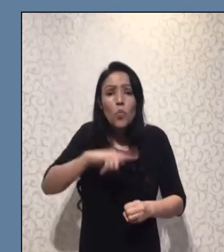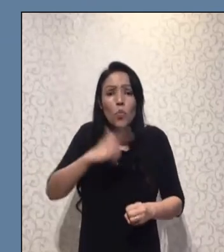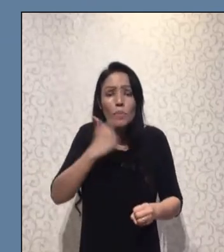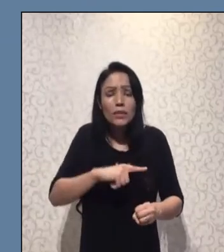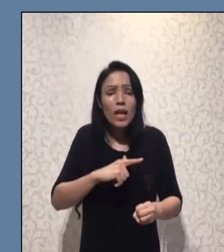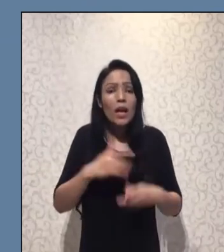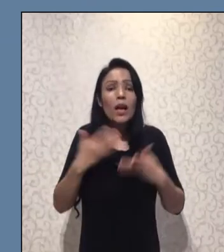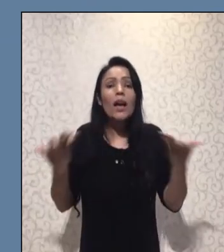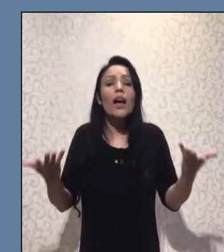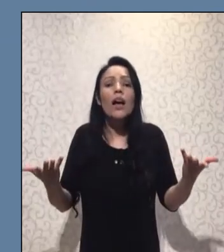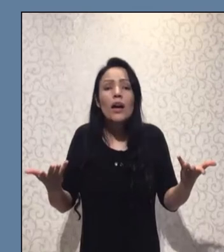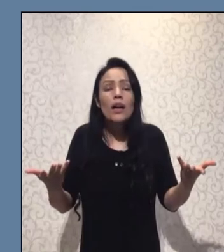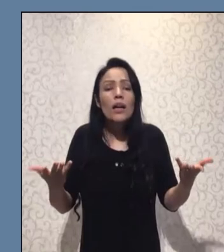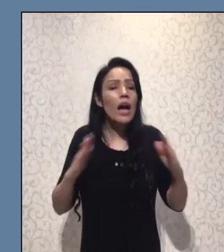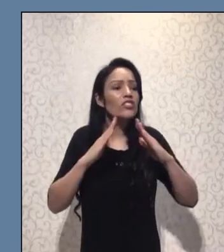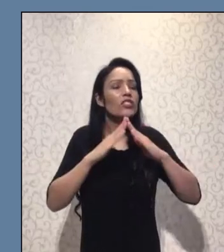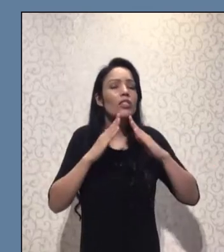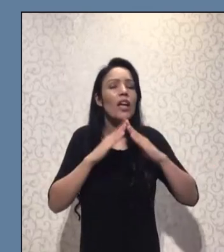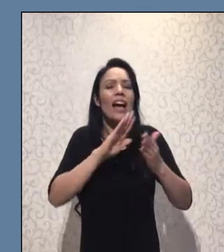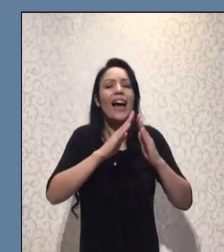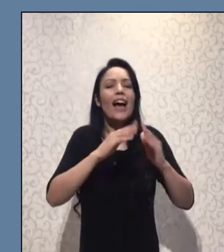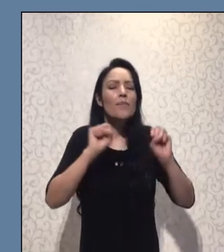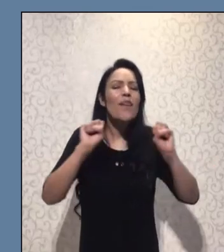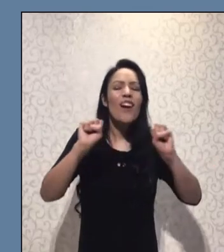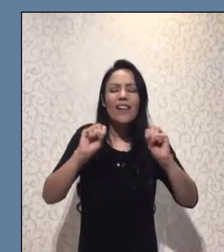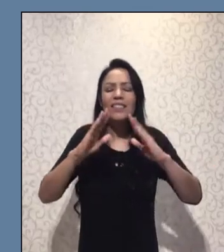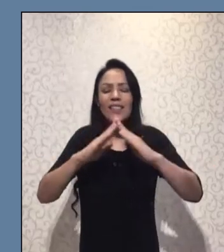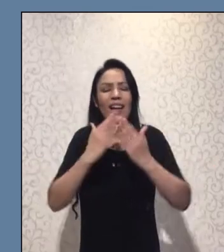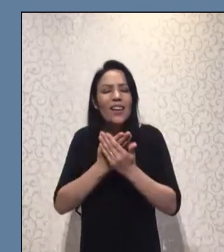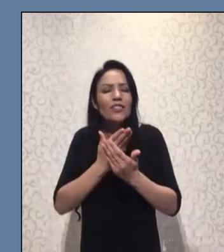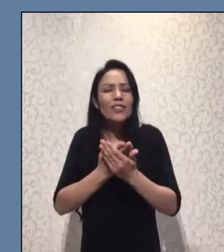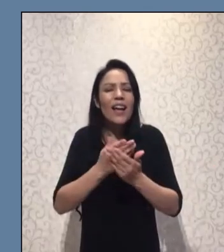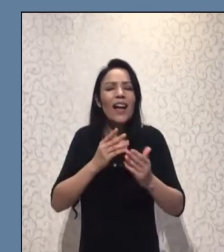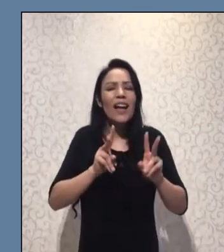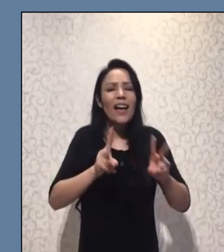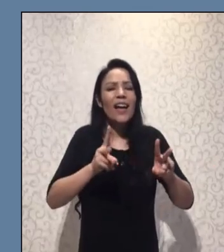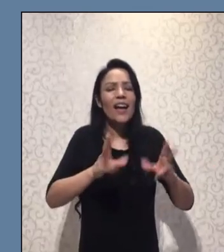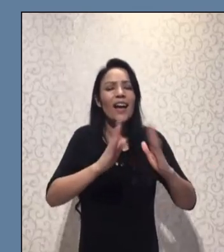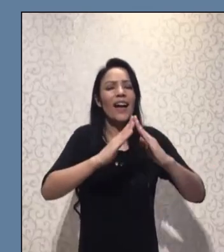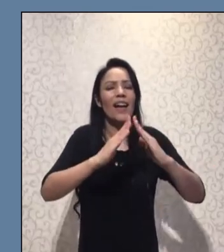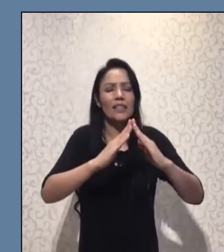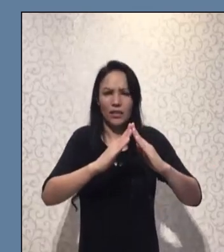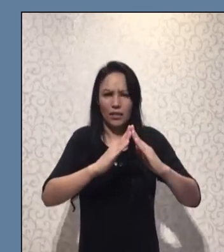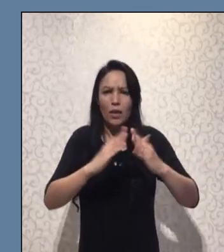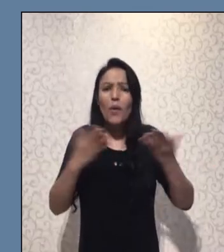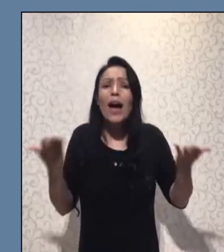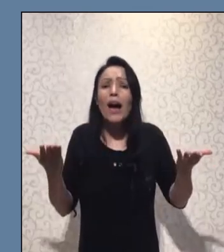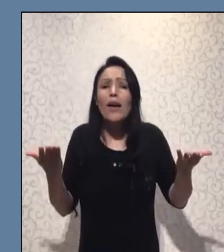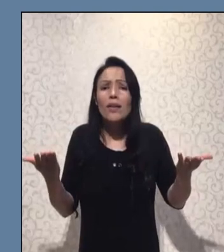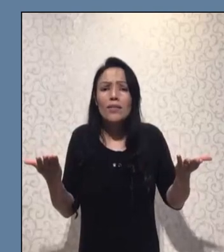casa? Que lugar? Qual que computador? Casa? Sem dúvida. Quando a gente pensa nisso que é o básico,